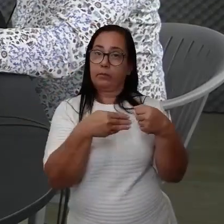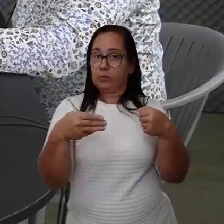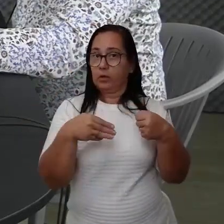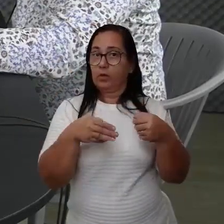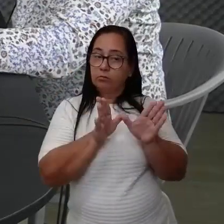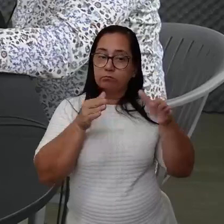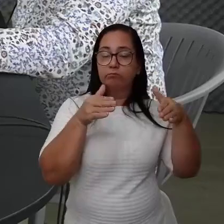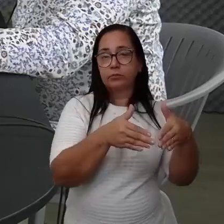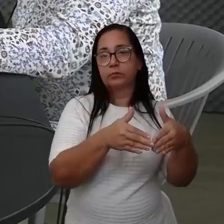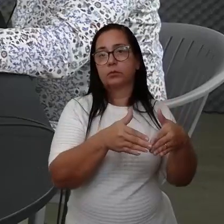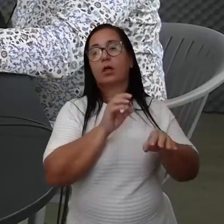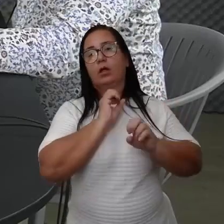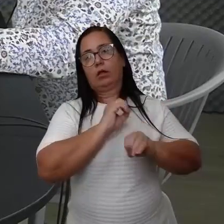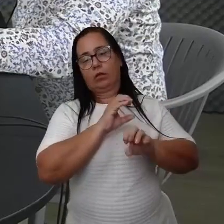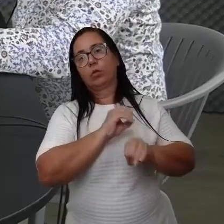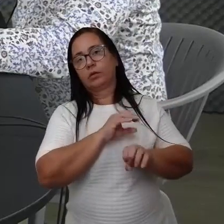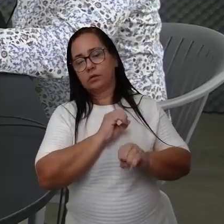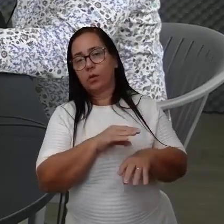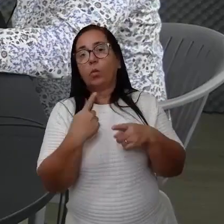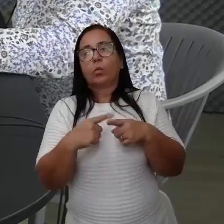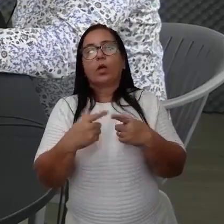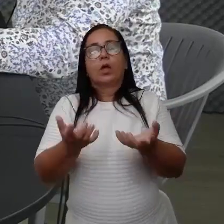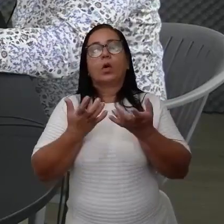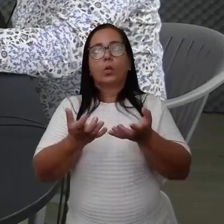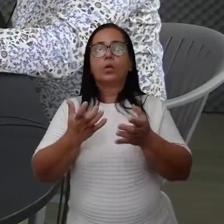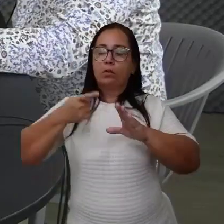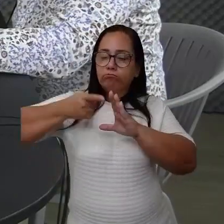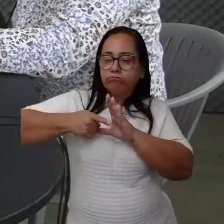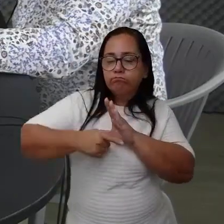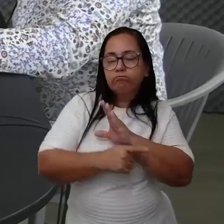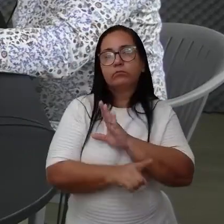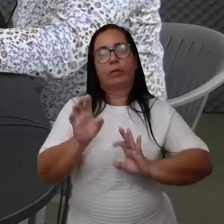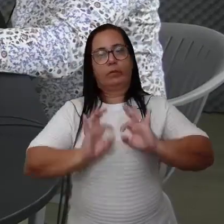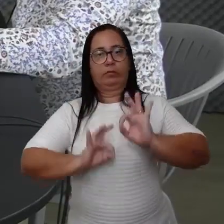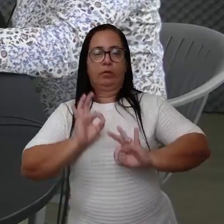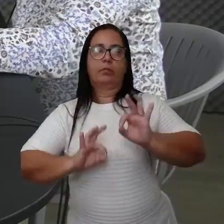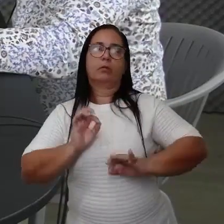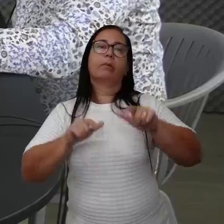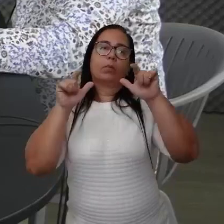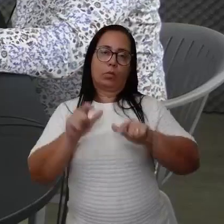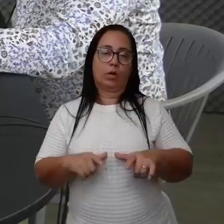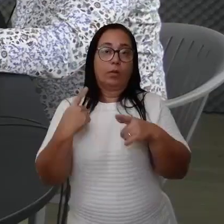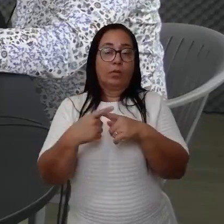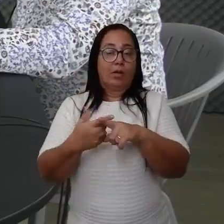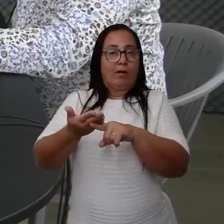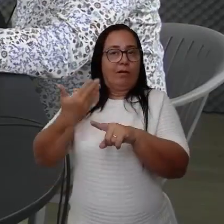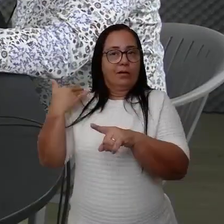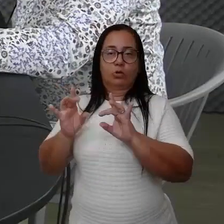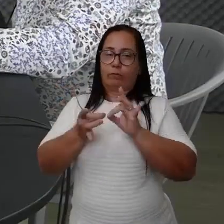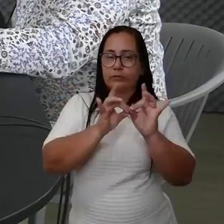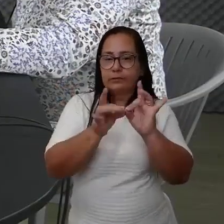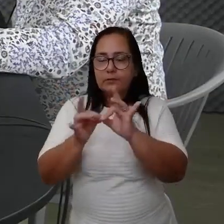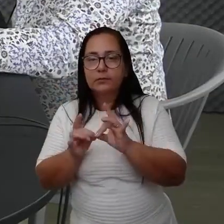Fiz uma especialização dentro do mestrado, porque eu quis me preparar mesmo para esse lugar, porque até então eu era oficineira,